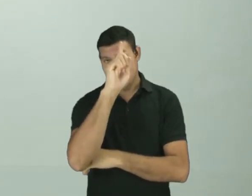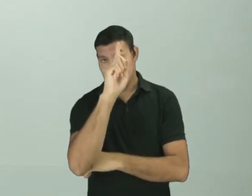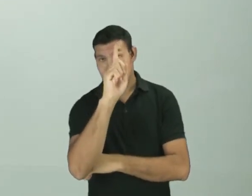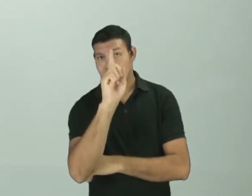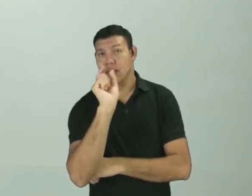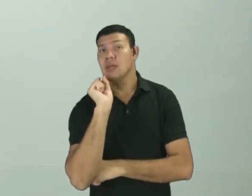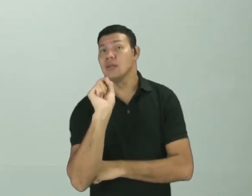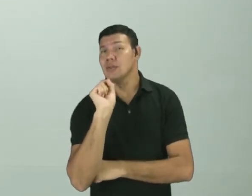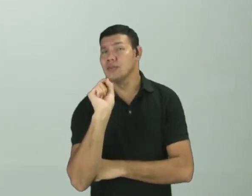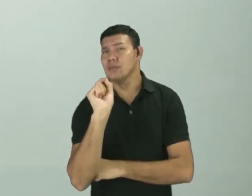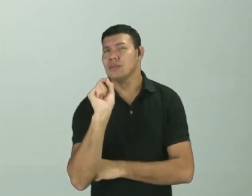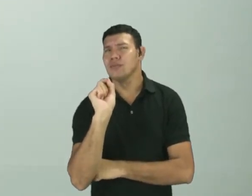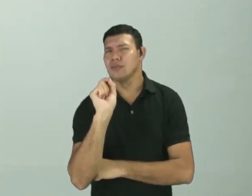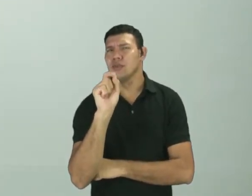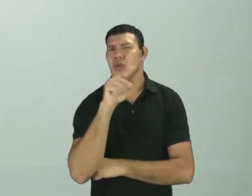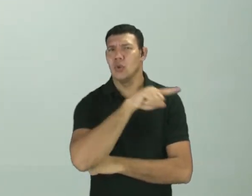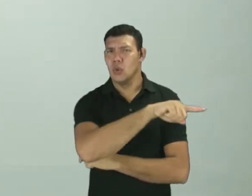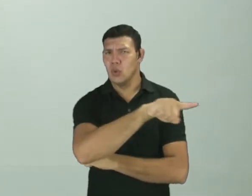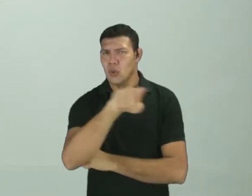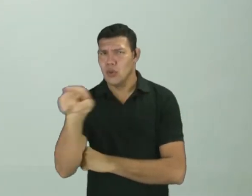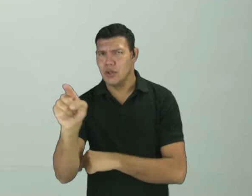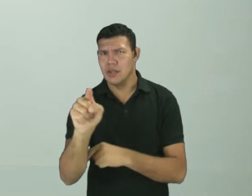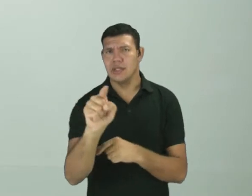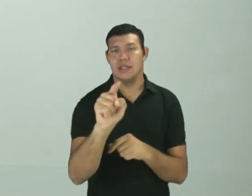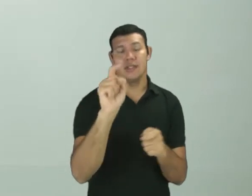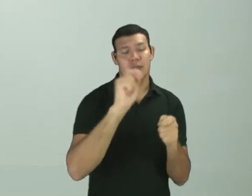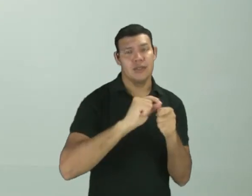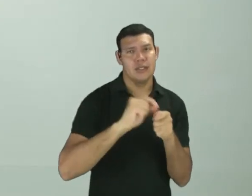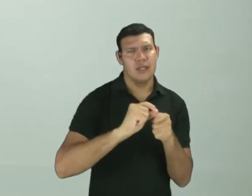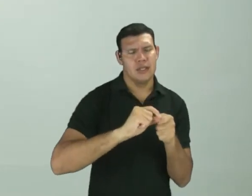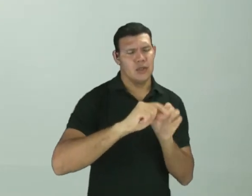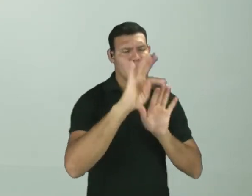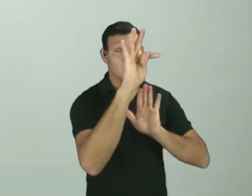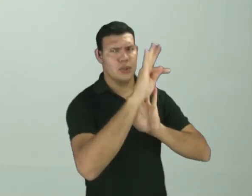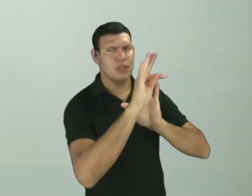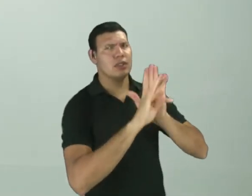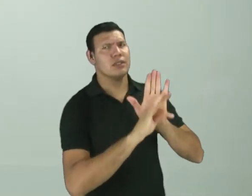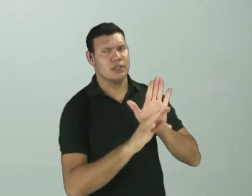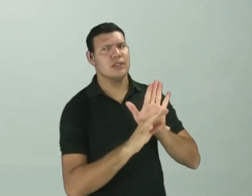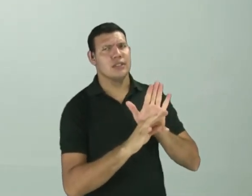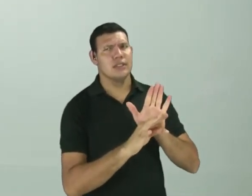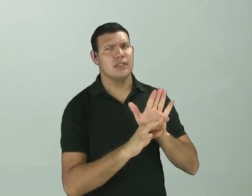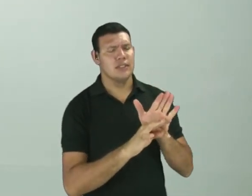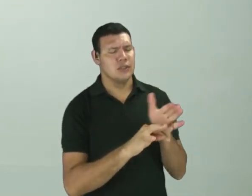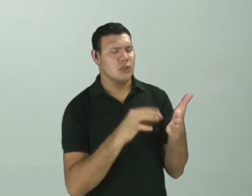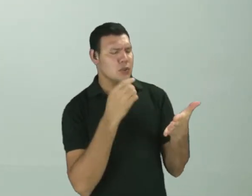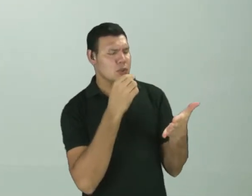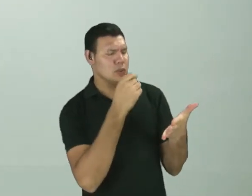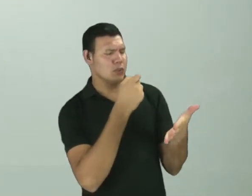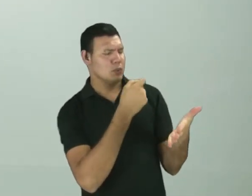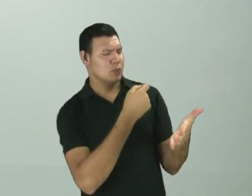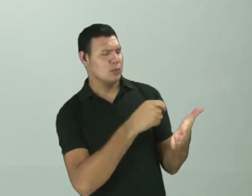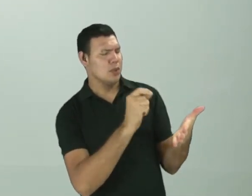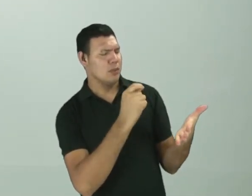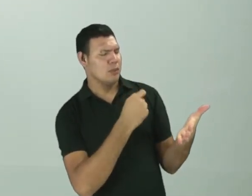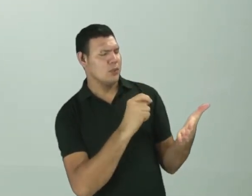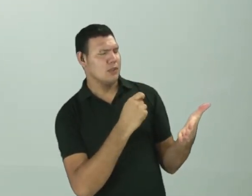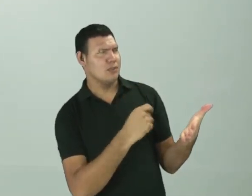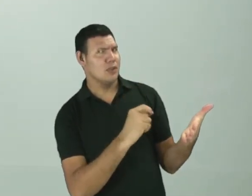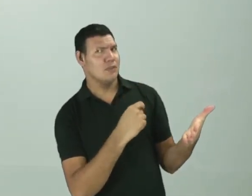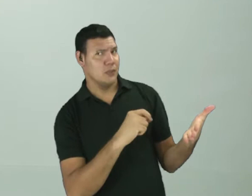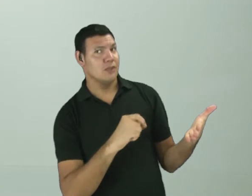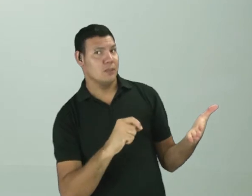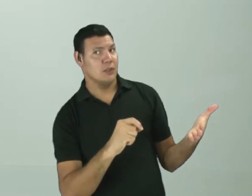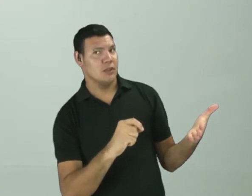vocês produzissem um texto para que o professor corrigisse aqueles errinhos básicos ali, aquele início, para a